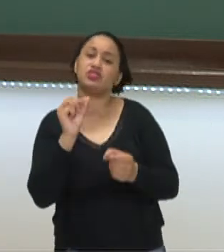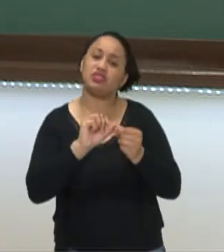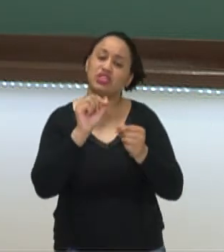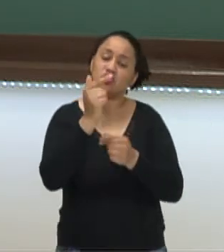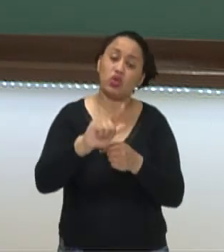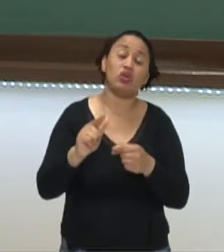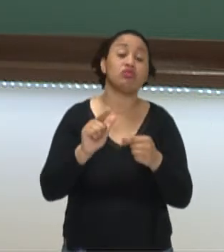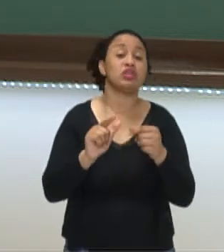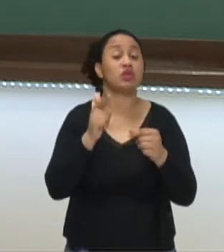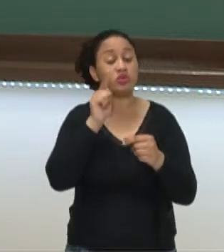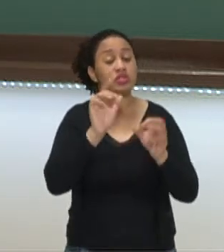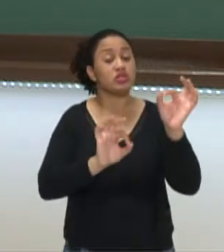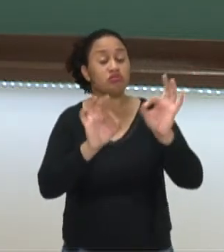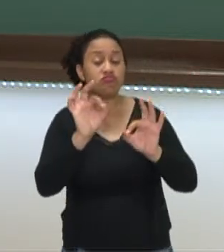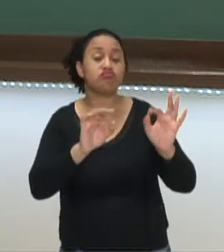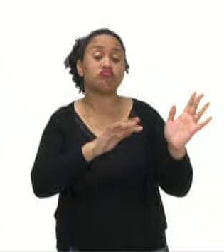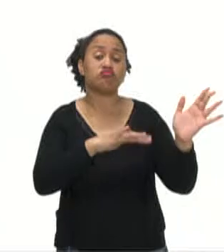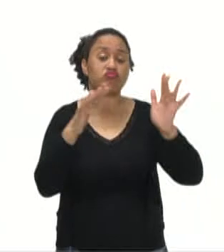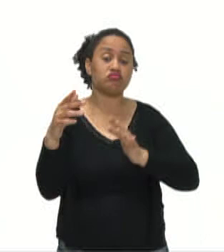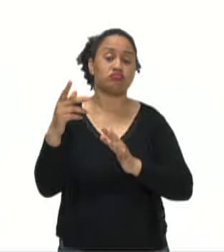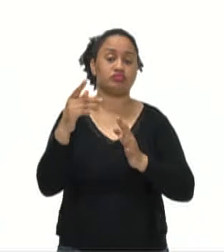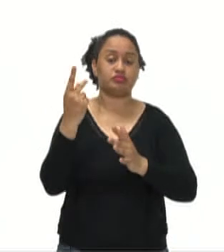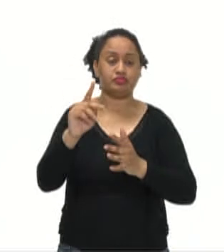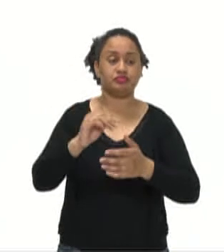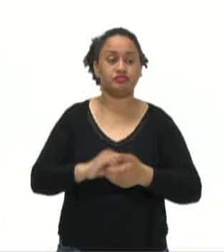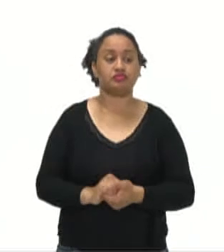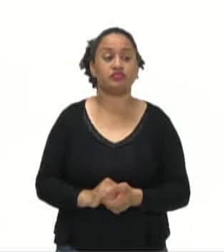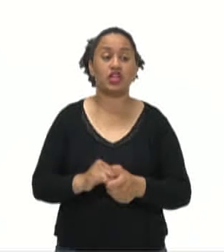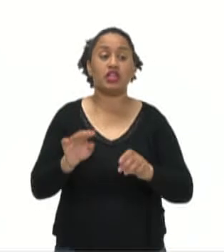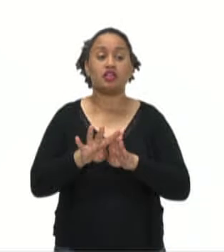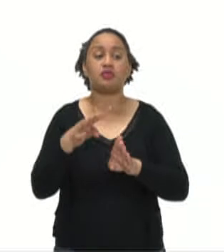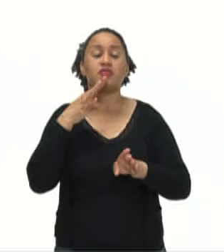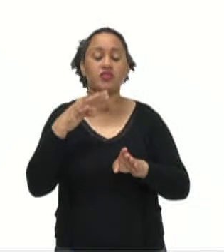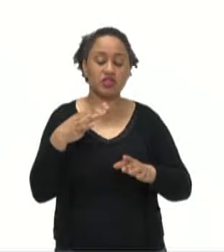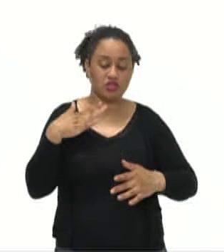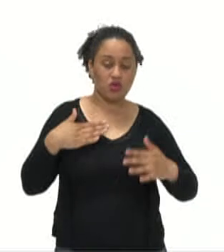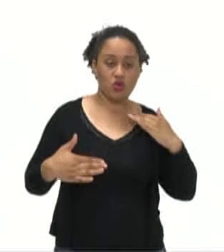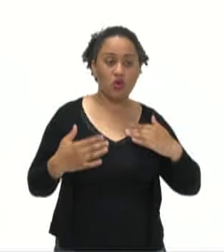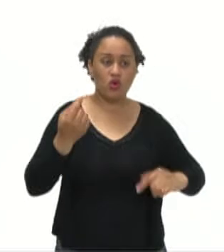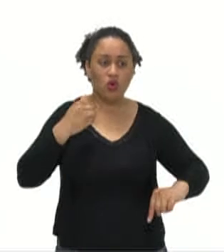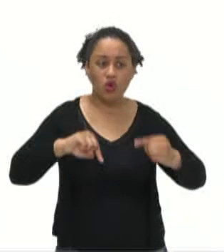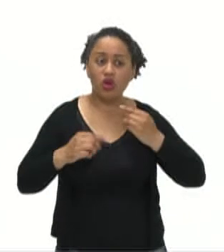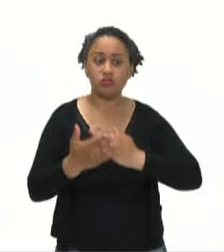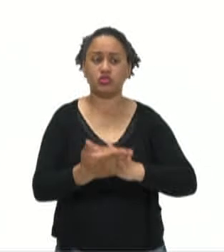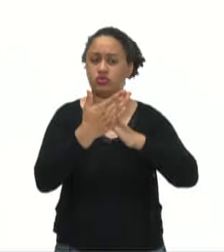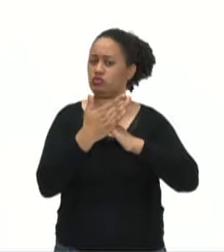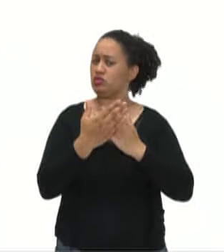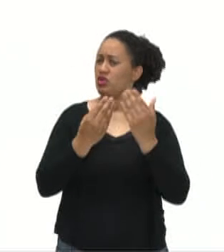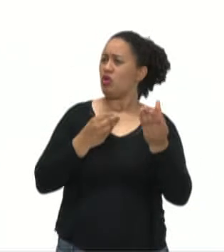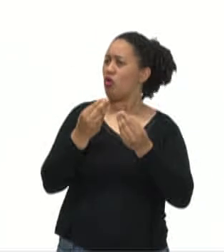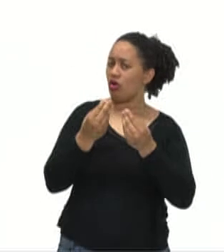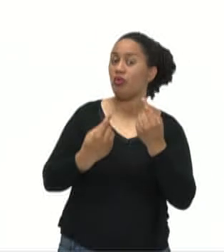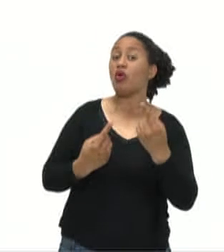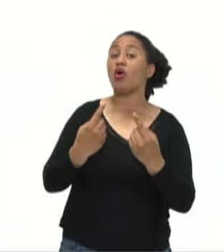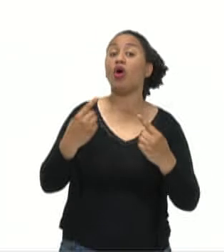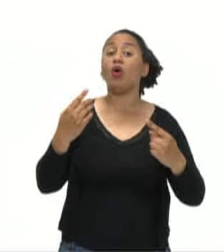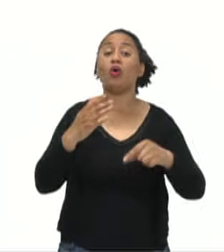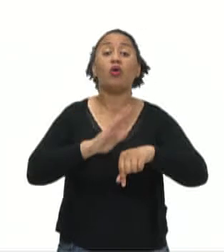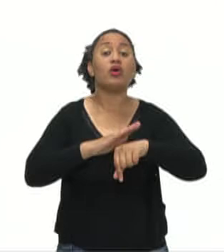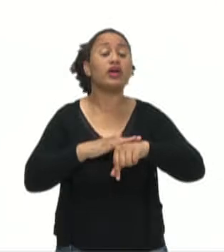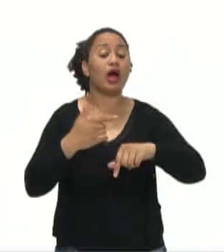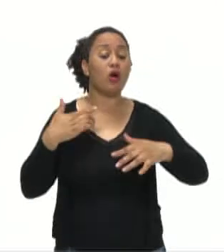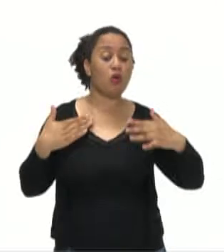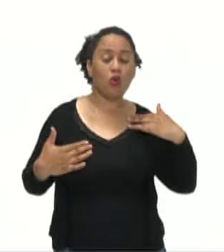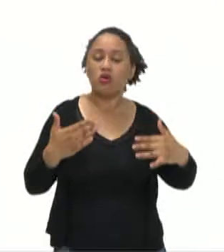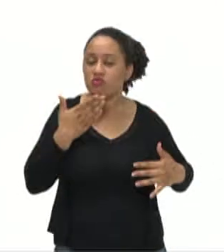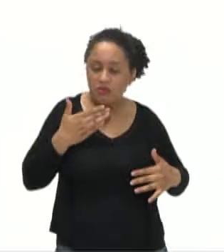até conseguir conhecer a sua rotina. Conhecer também o seu organismo auxilia. Como assim? Que horários você está mais disposto?